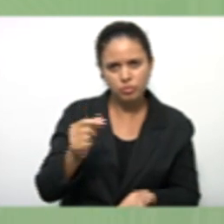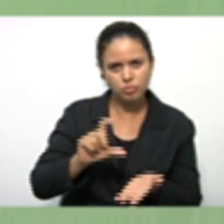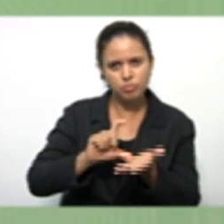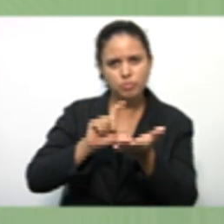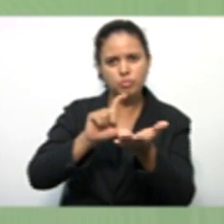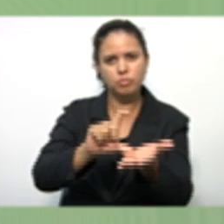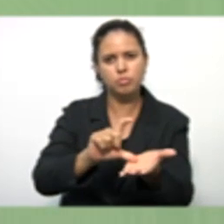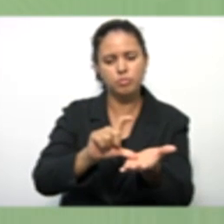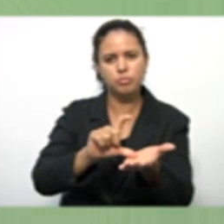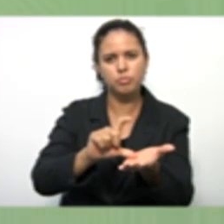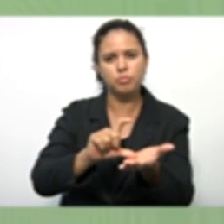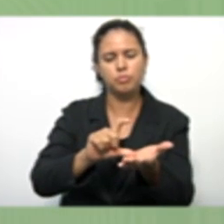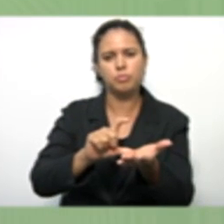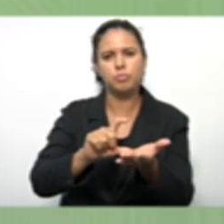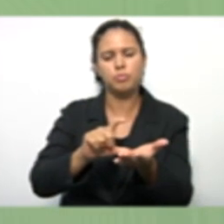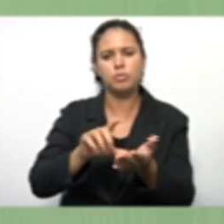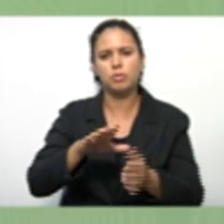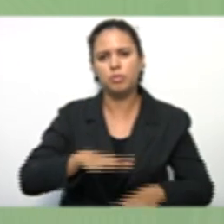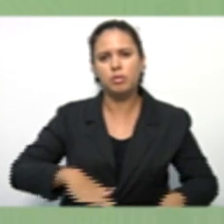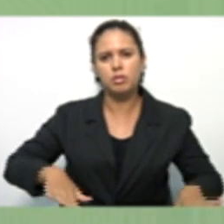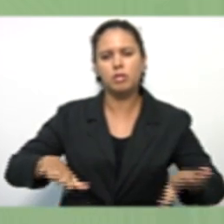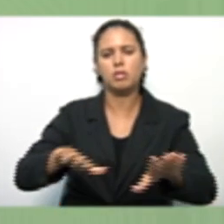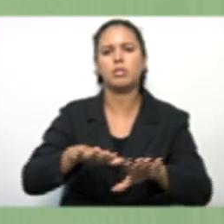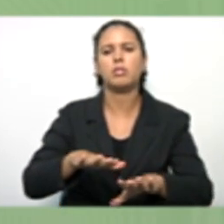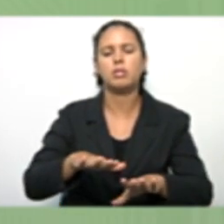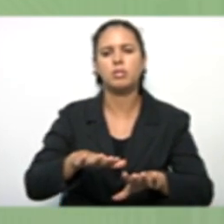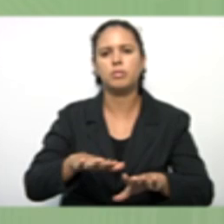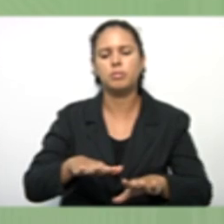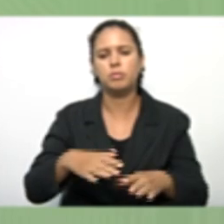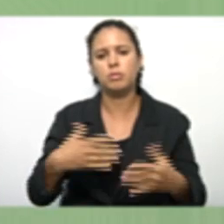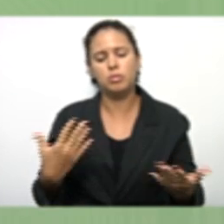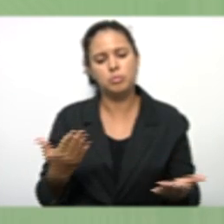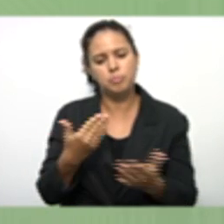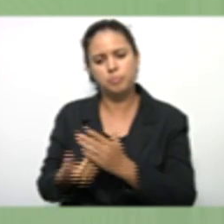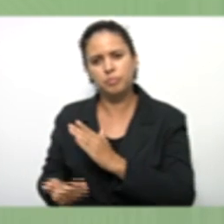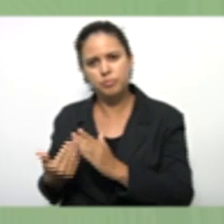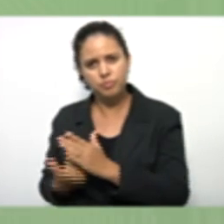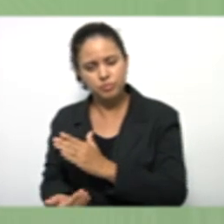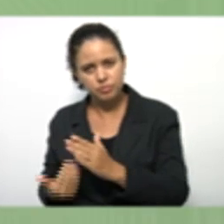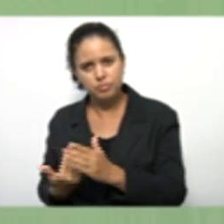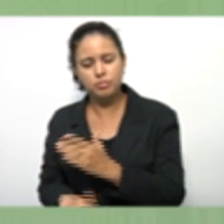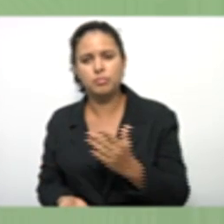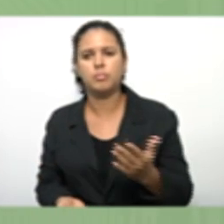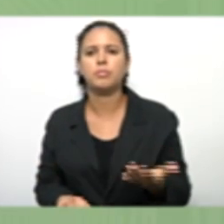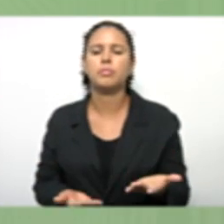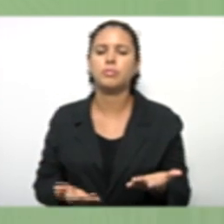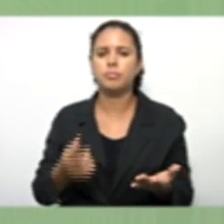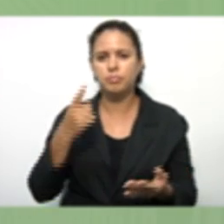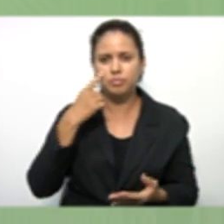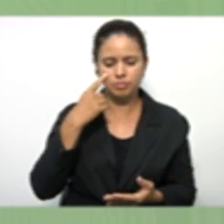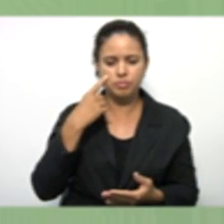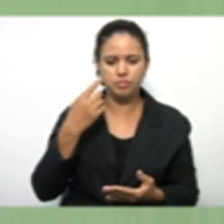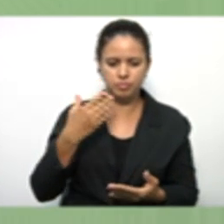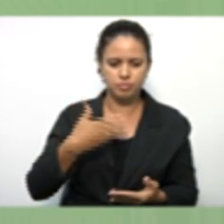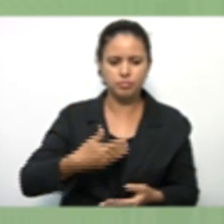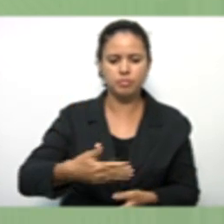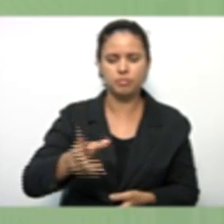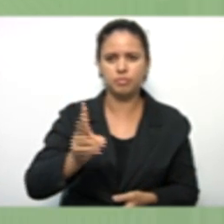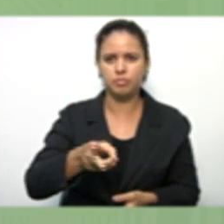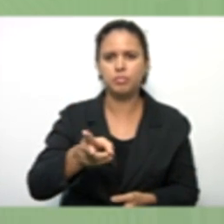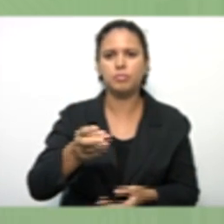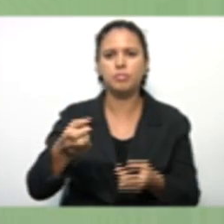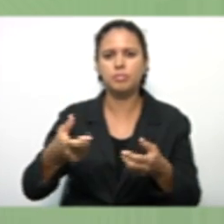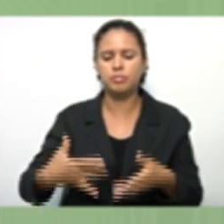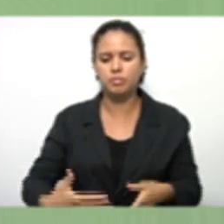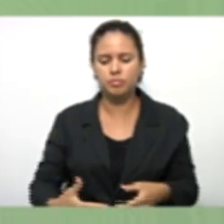Parte neutra ou o prejuízo, né? Como a professora falou, que são as entradas e os dispêndios. Isso vai